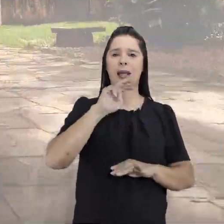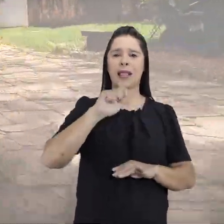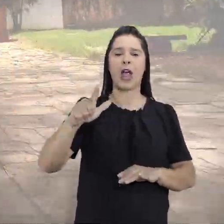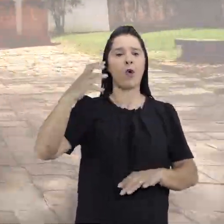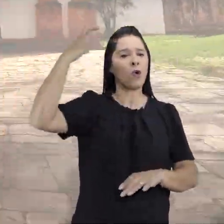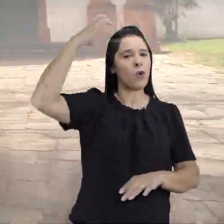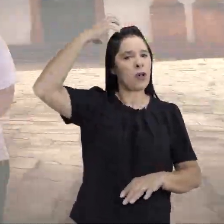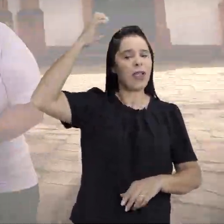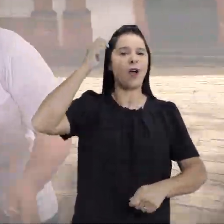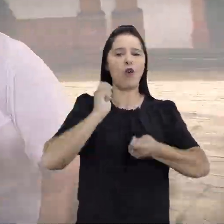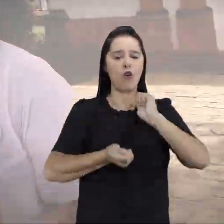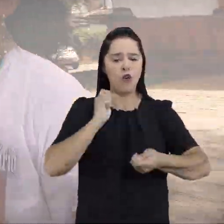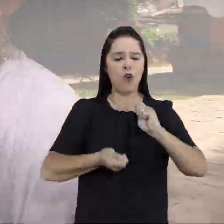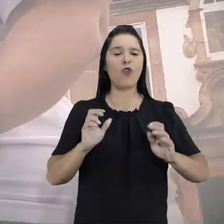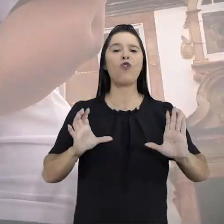Congo.